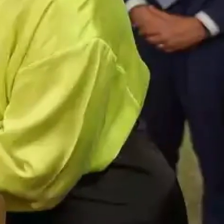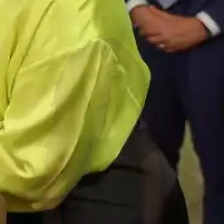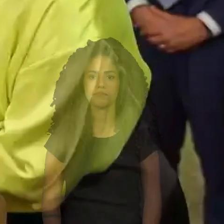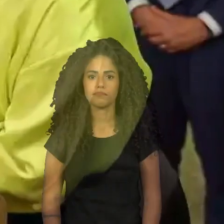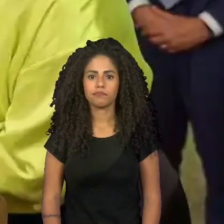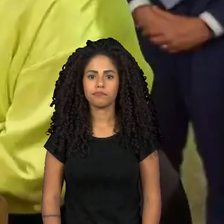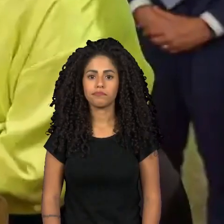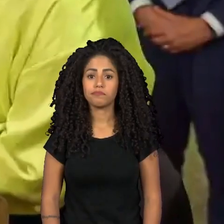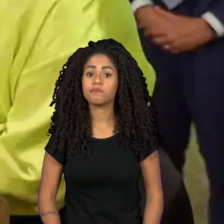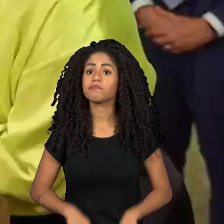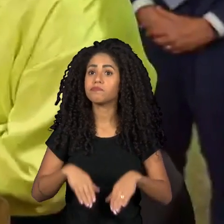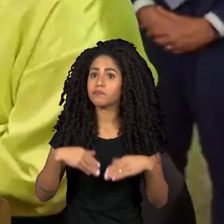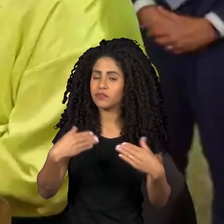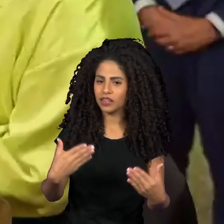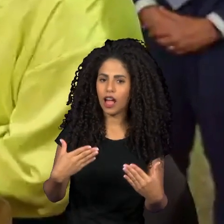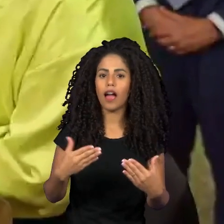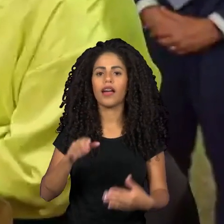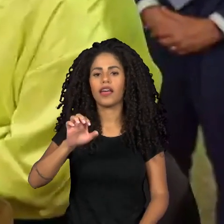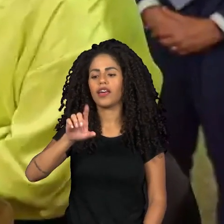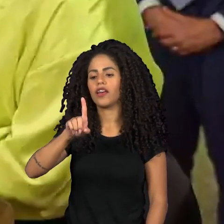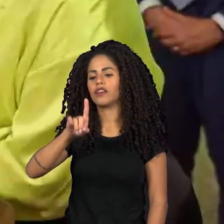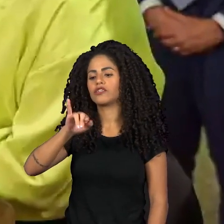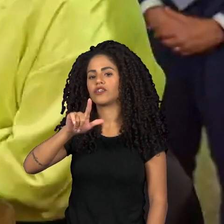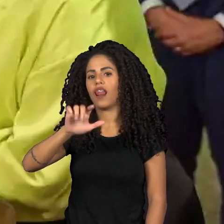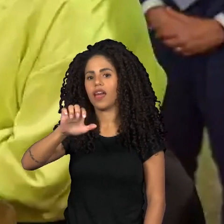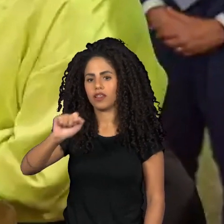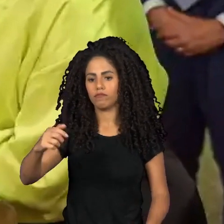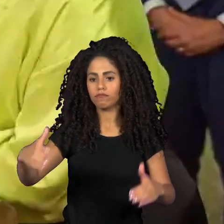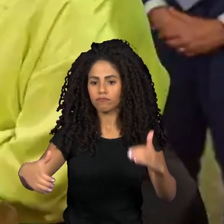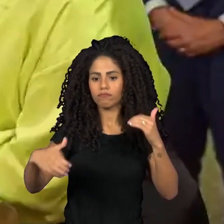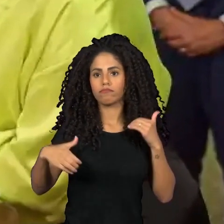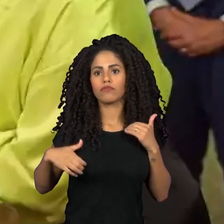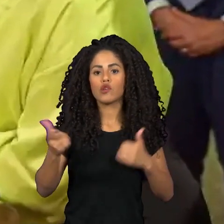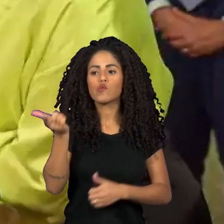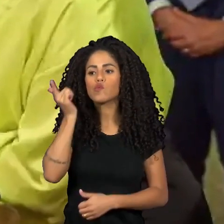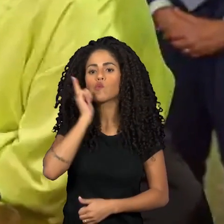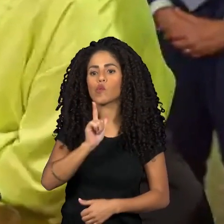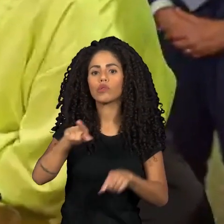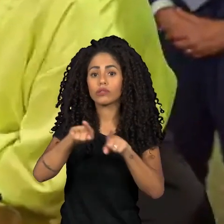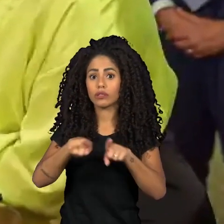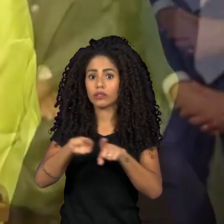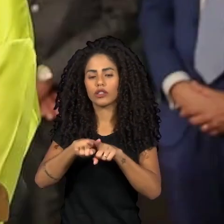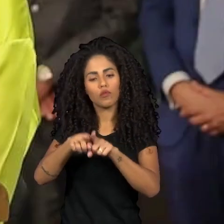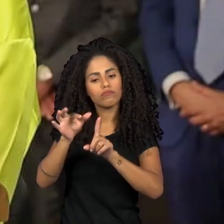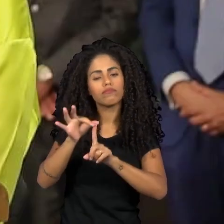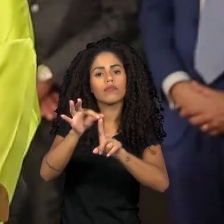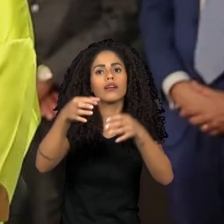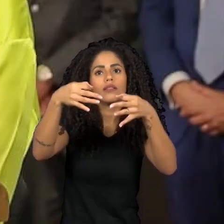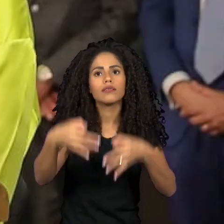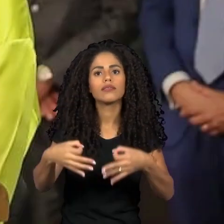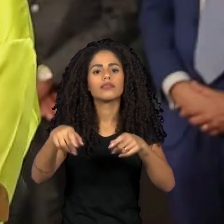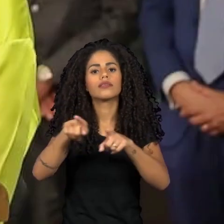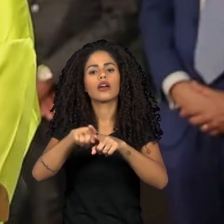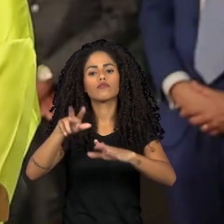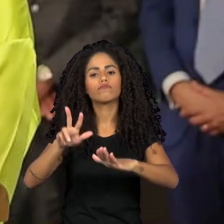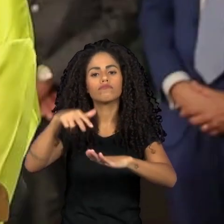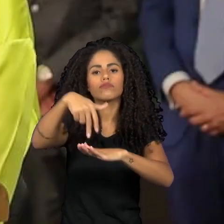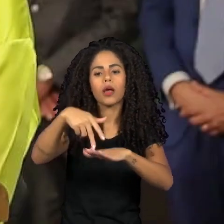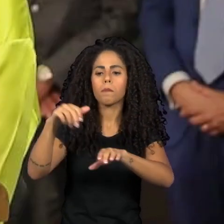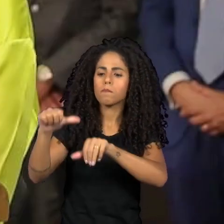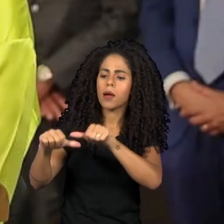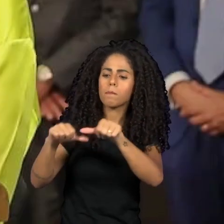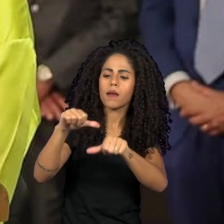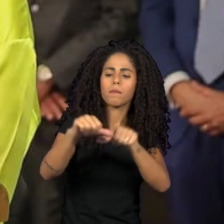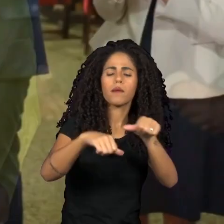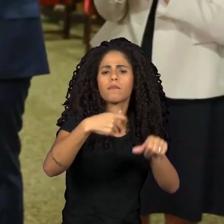A posse da ministra Edilene Lobo também aponta caminhos muito significativos de espaços que precisam ser transformados no